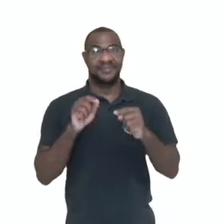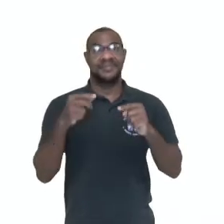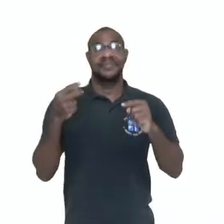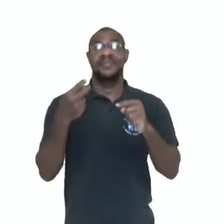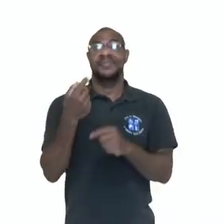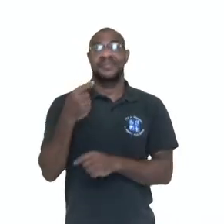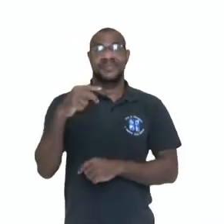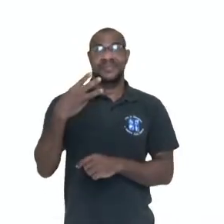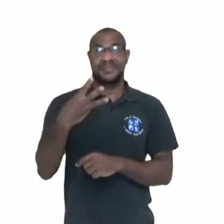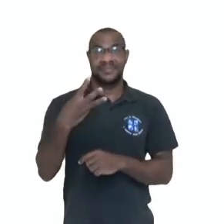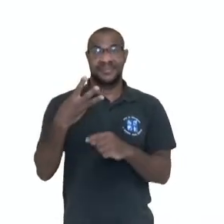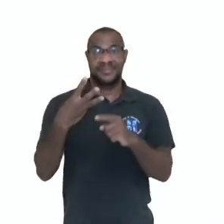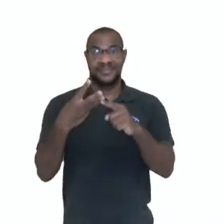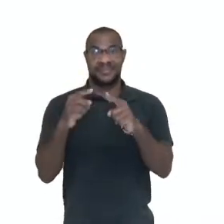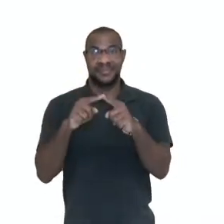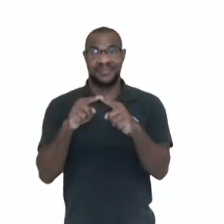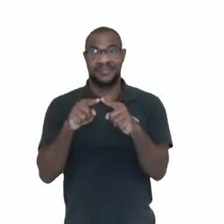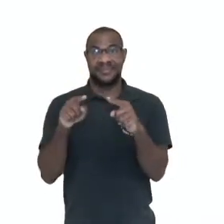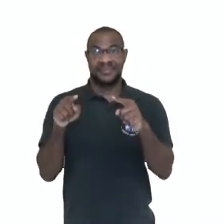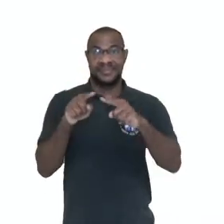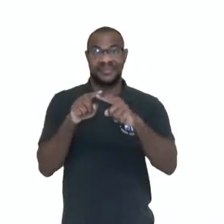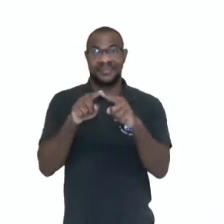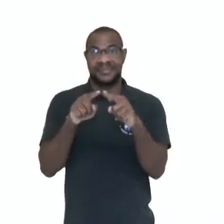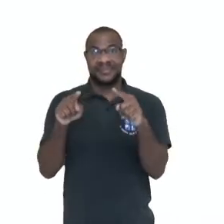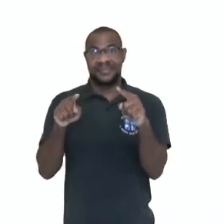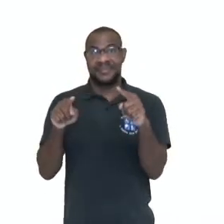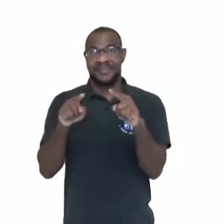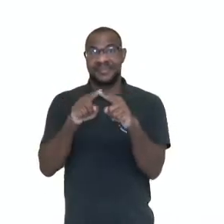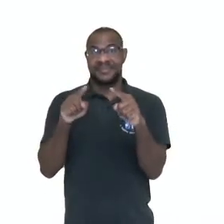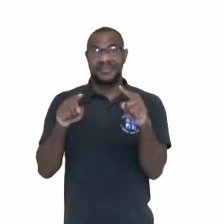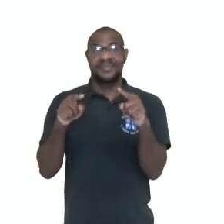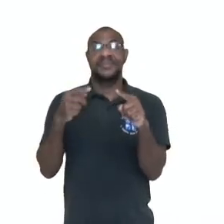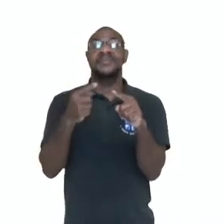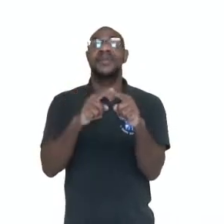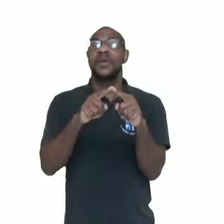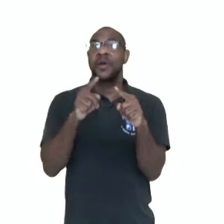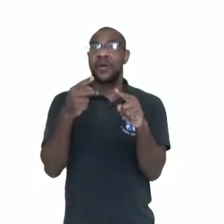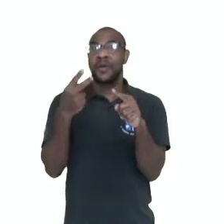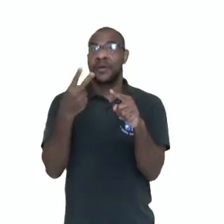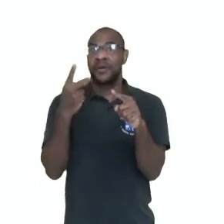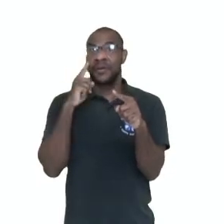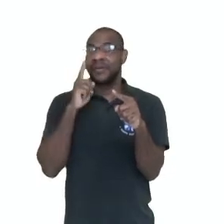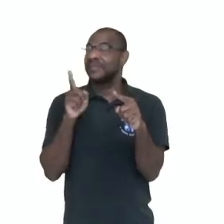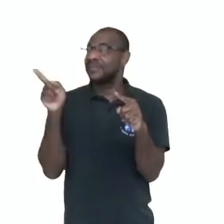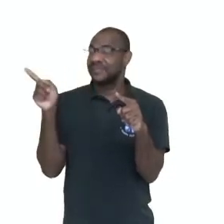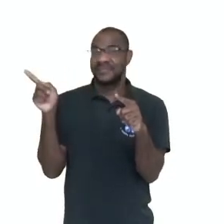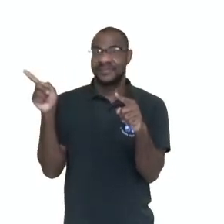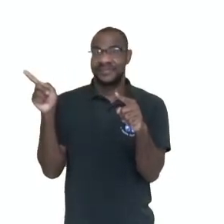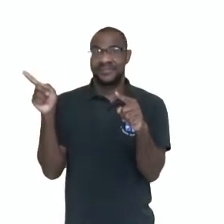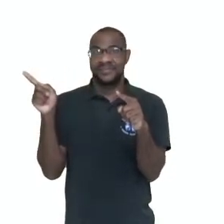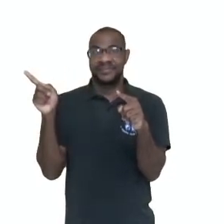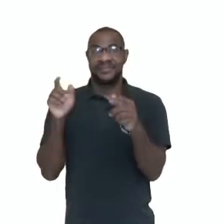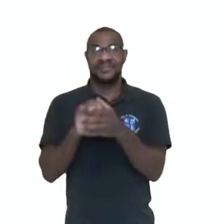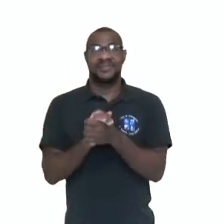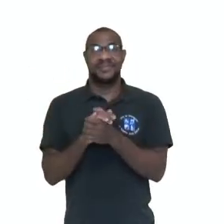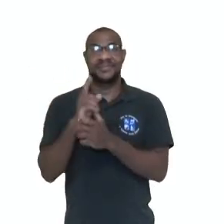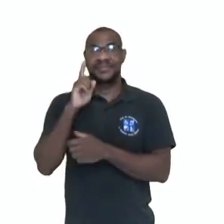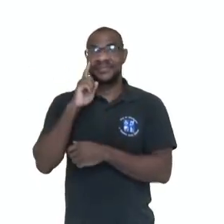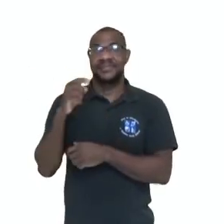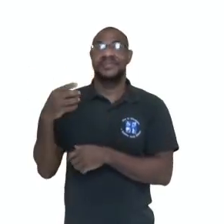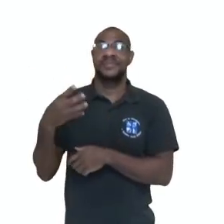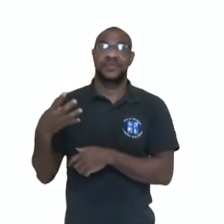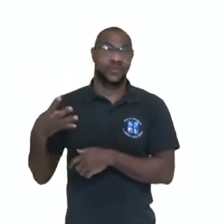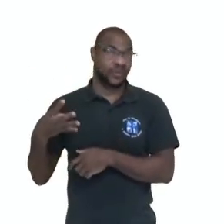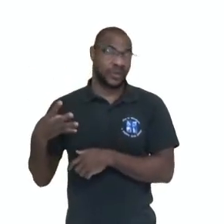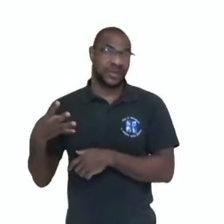A está ali embaixo, ó. O ponto A está no primeiro, segundo, terceiro, quarto quadrante, ok? Se